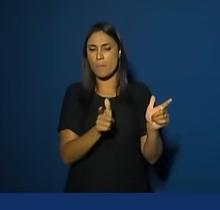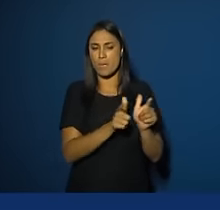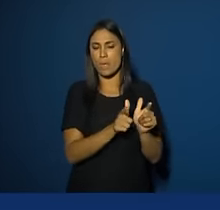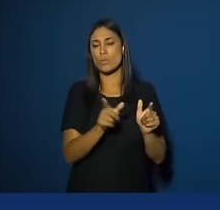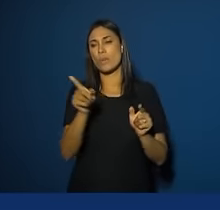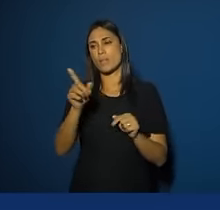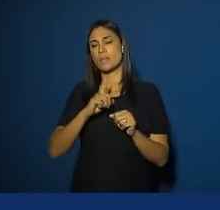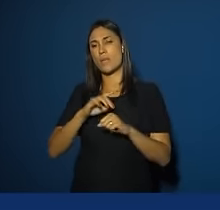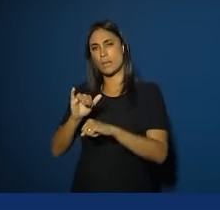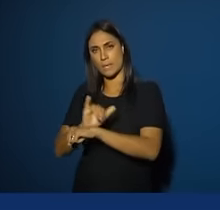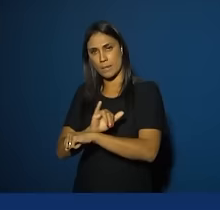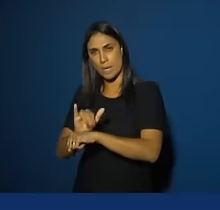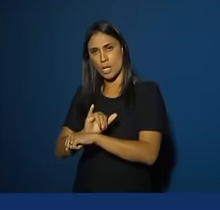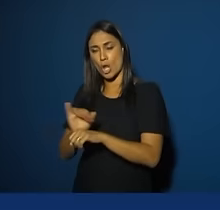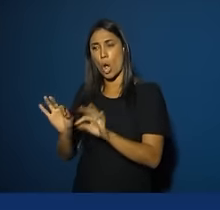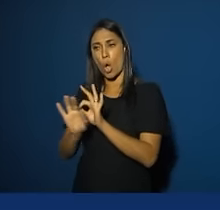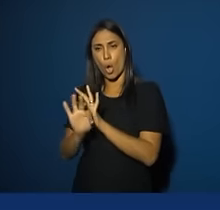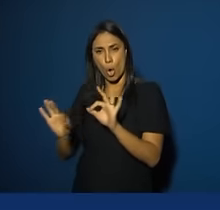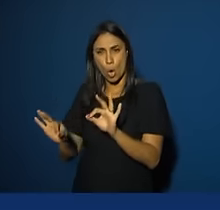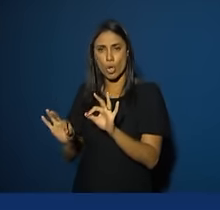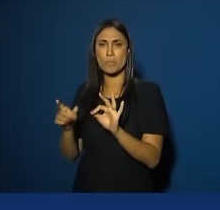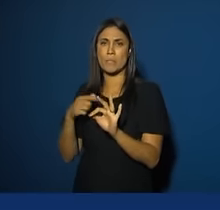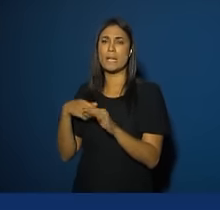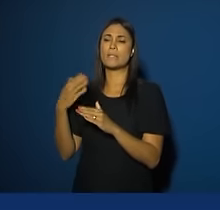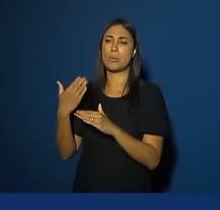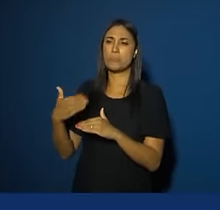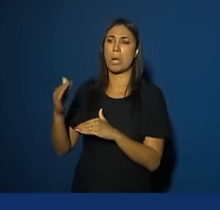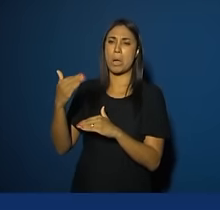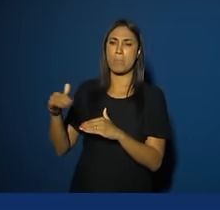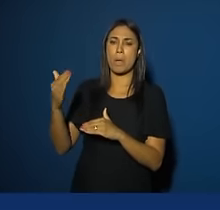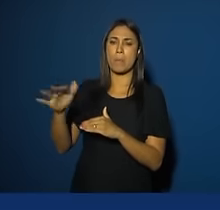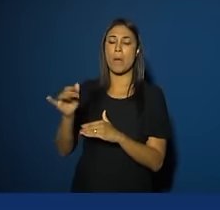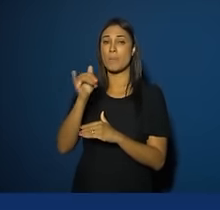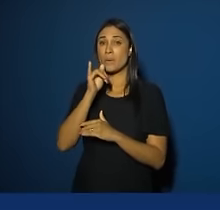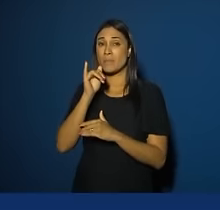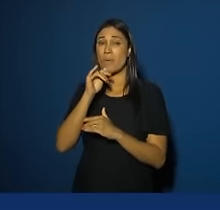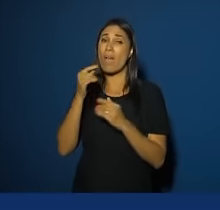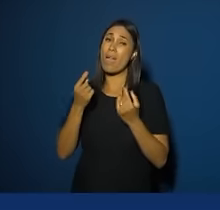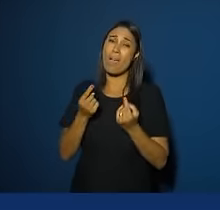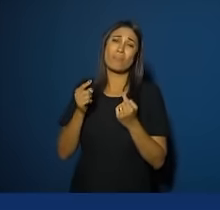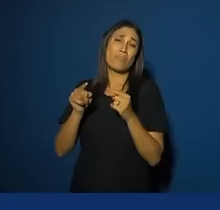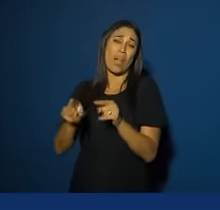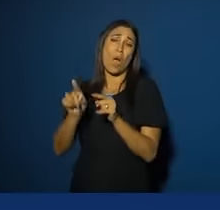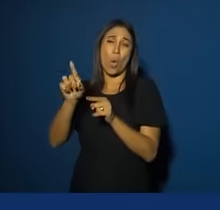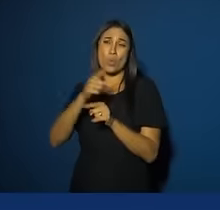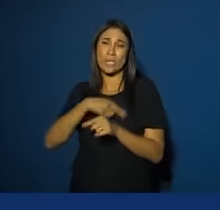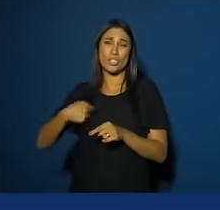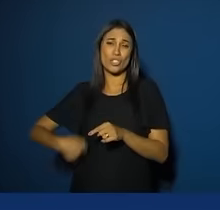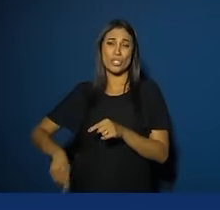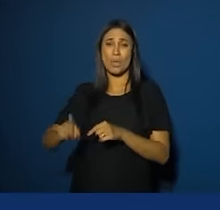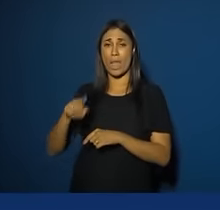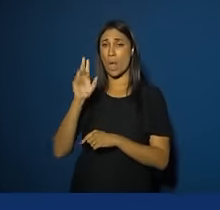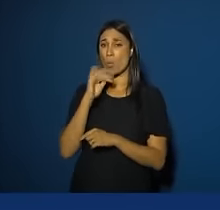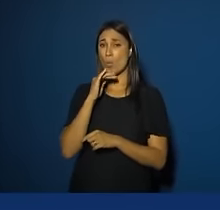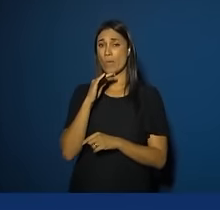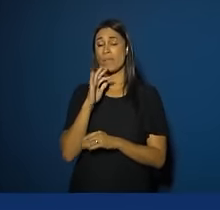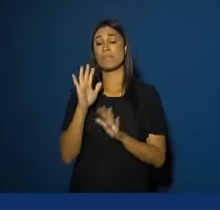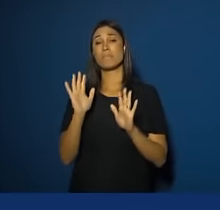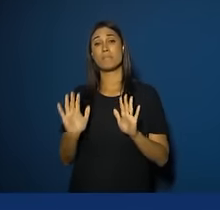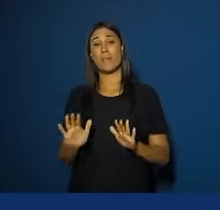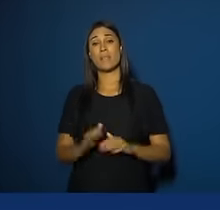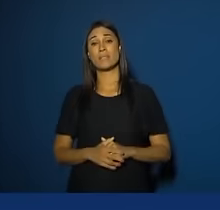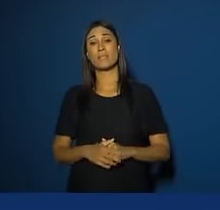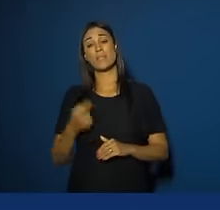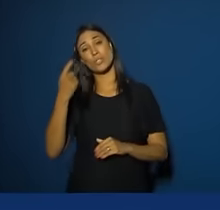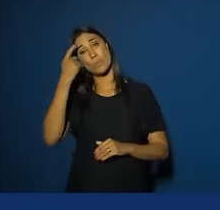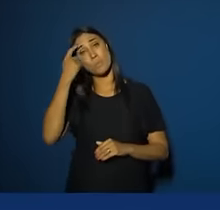ferramentas suficientes para empurrar com a barriga, e vem esse sendo o caso, né? Ou seja, apostar contra a China vem sendo muito ruim, né? E não vem sendo apropriado,